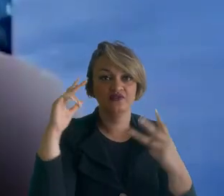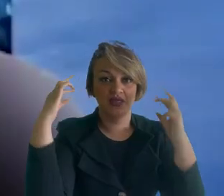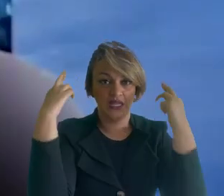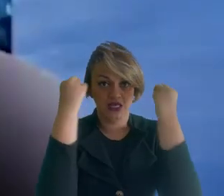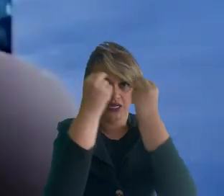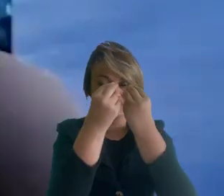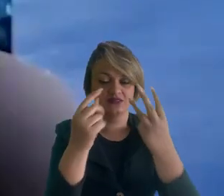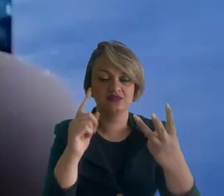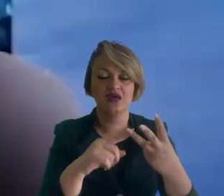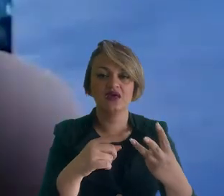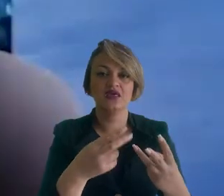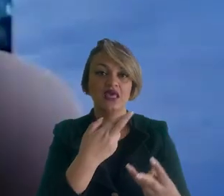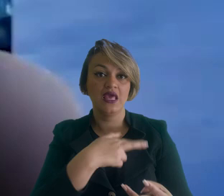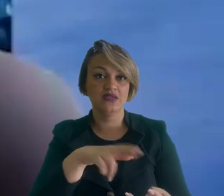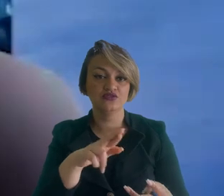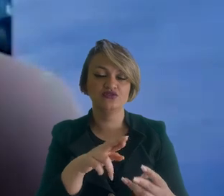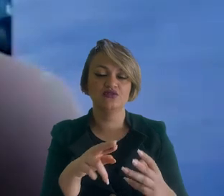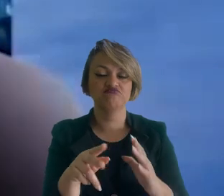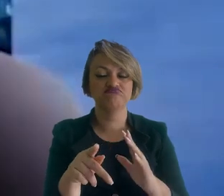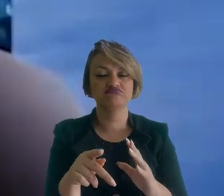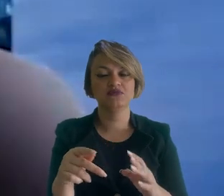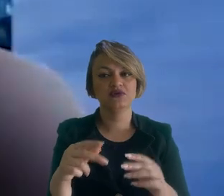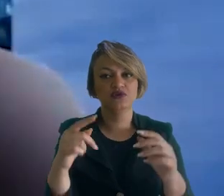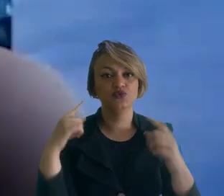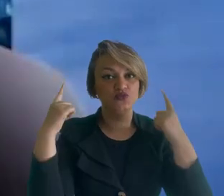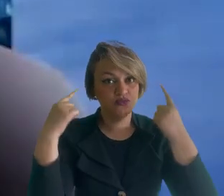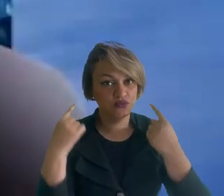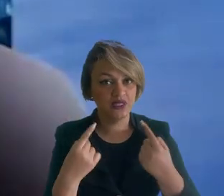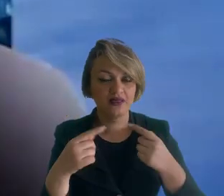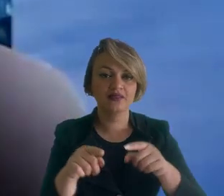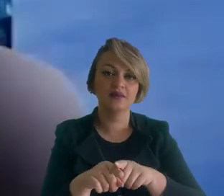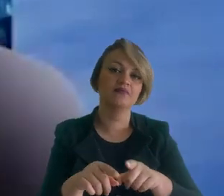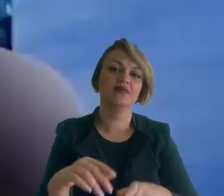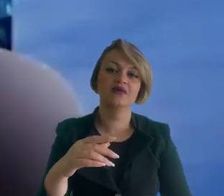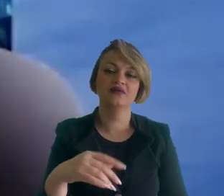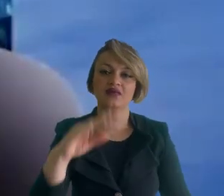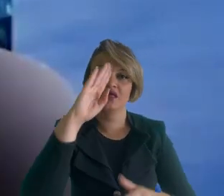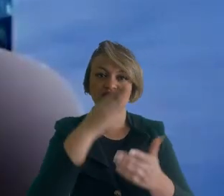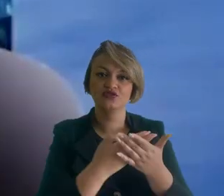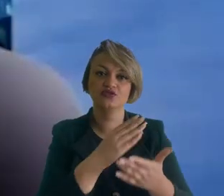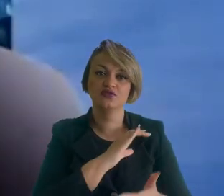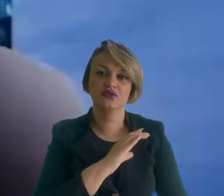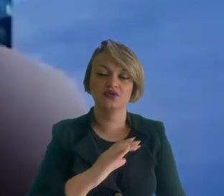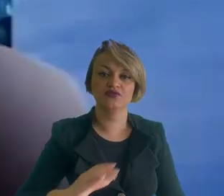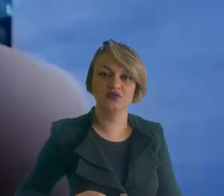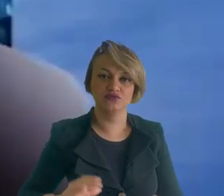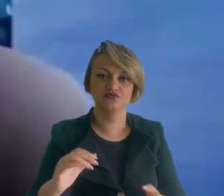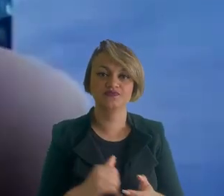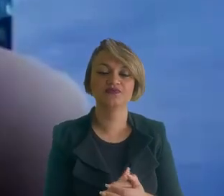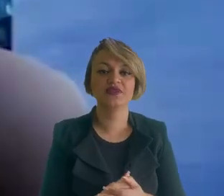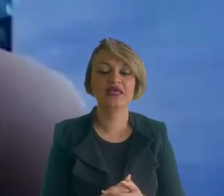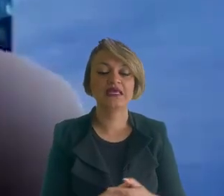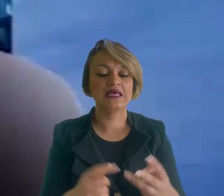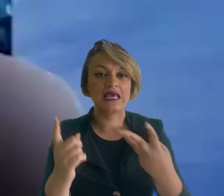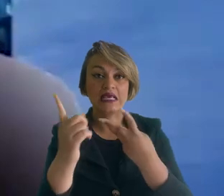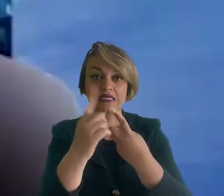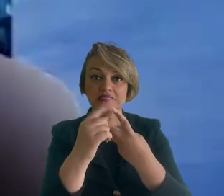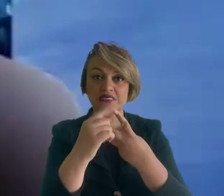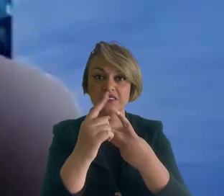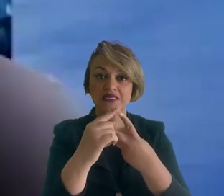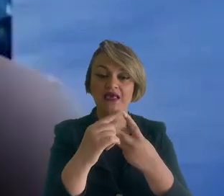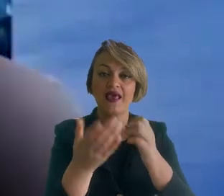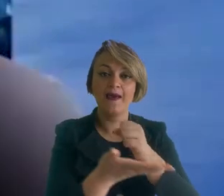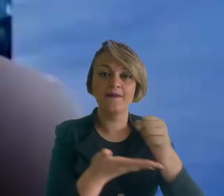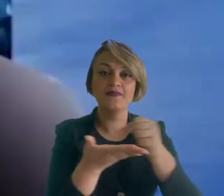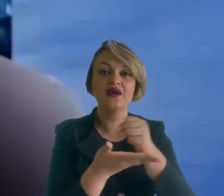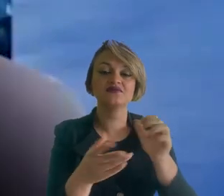na religião Judaica Cristã e eu Direito Romano que fundamenta o